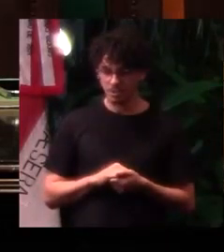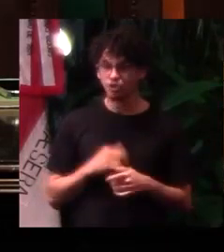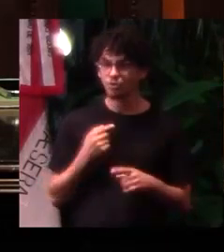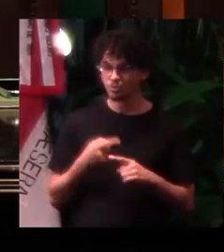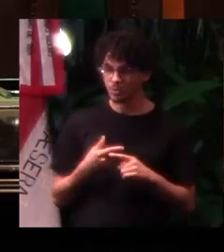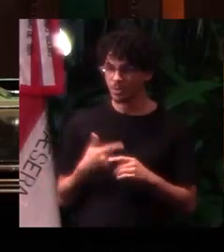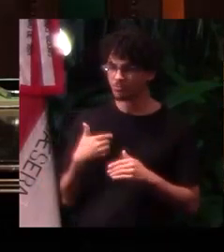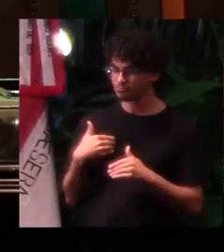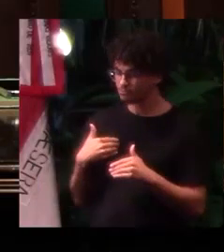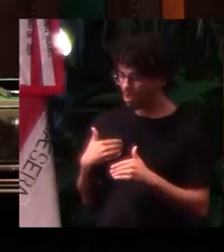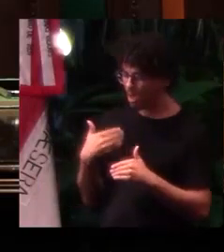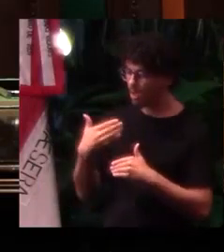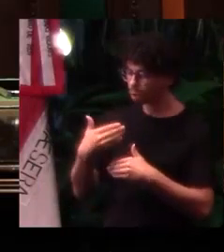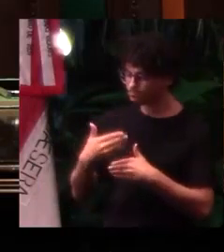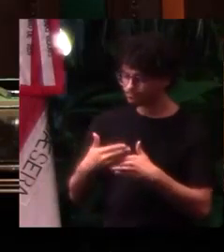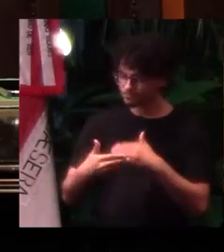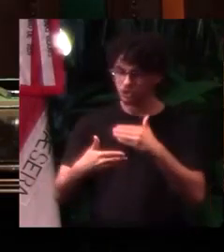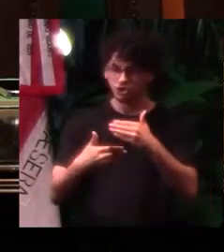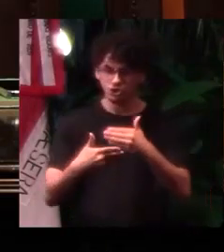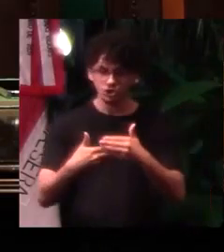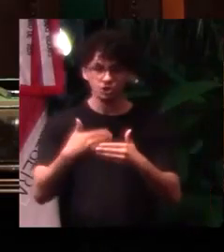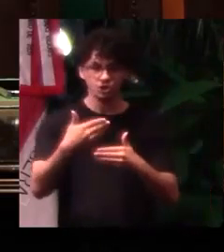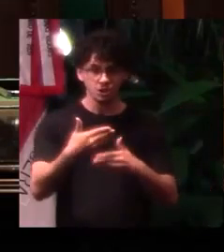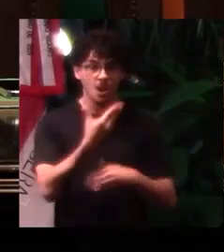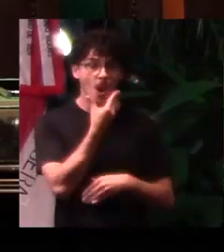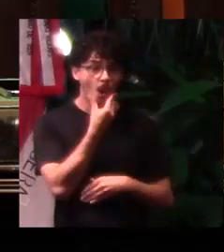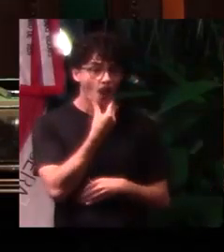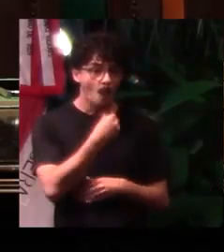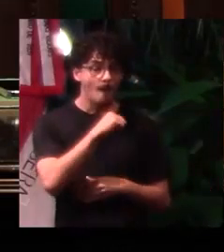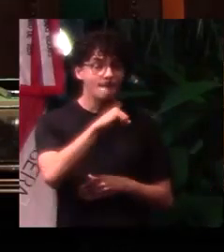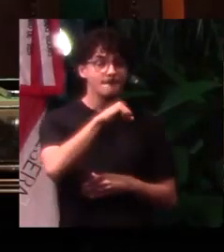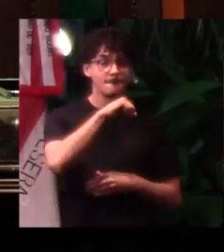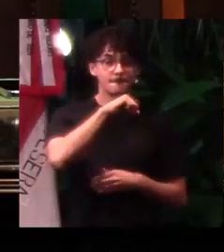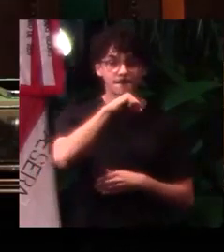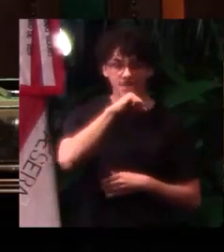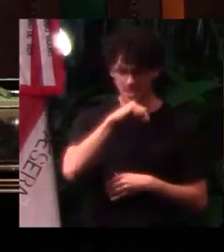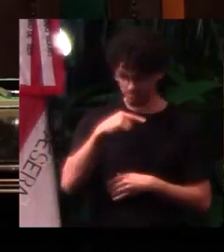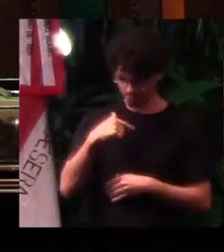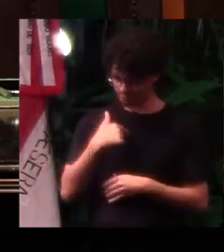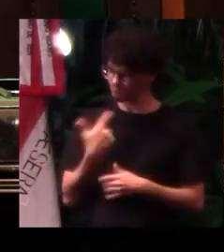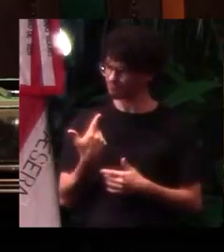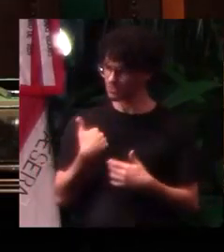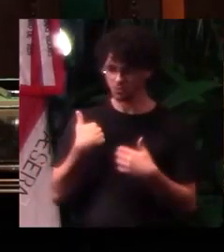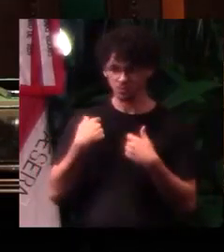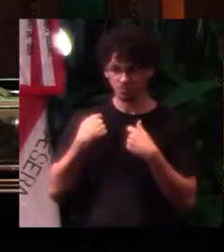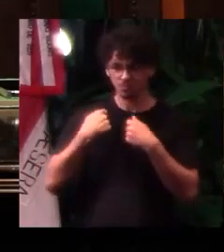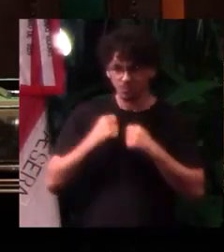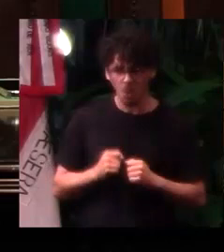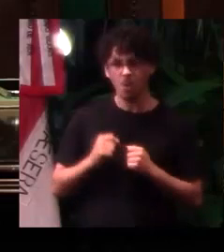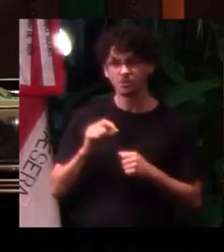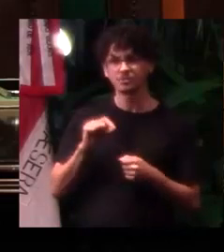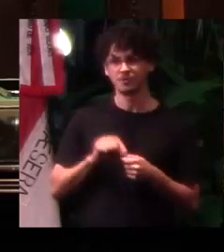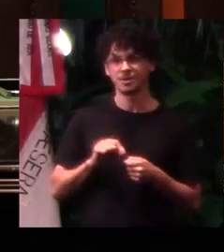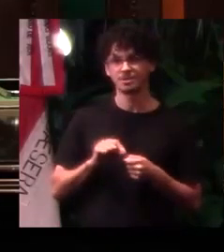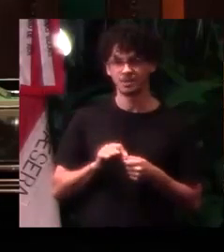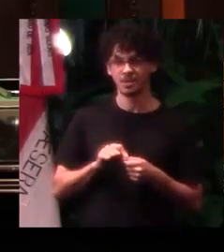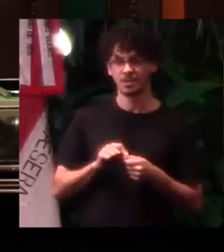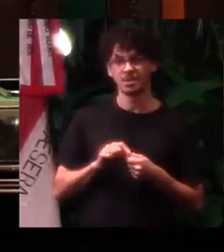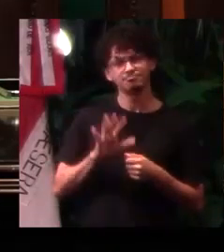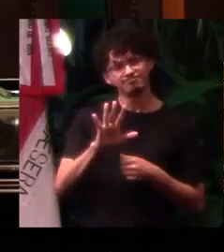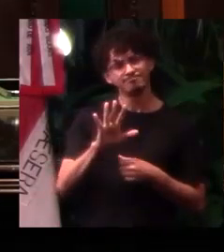pai toma essa atitude, esse poder fazer isso, né, me lembra